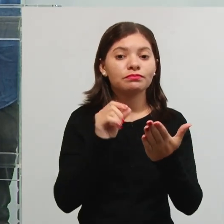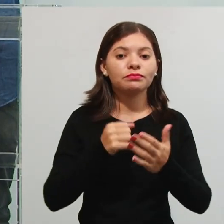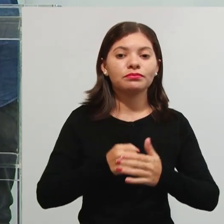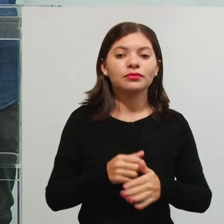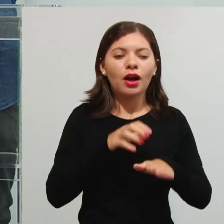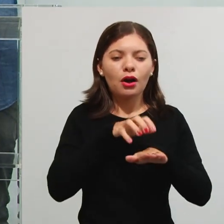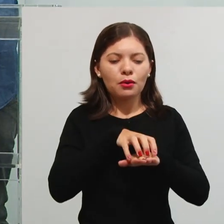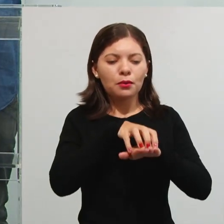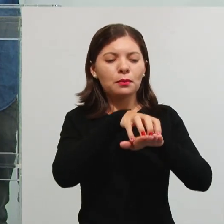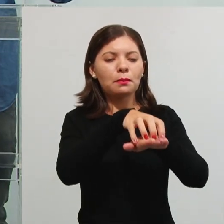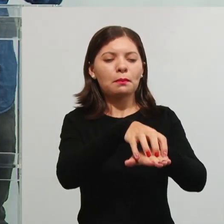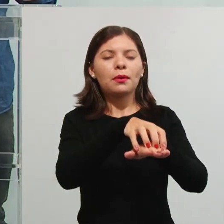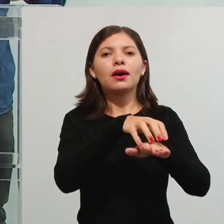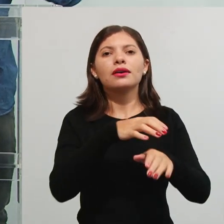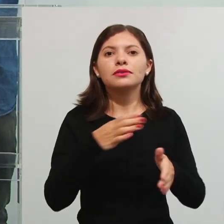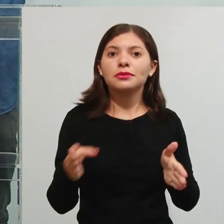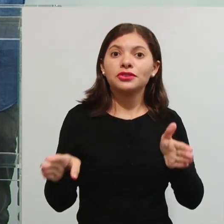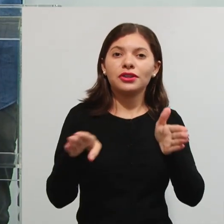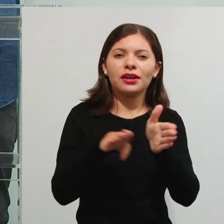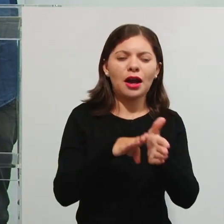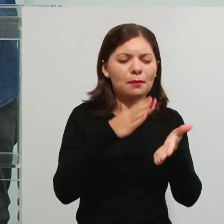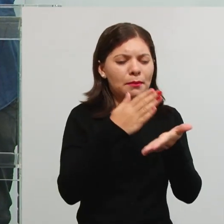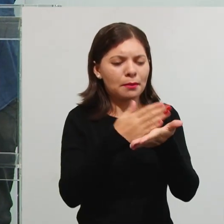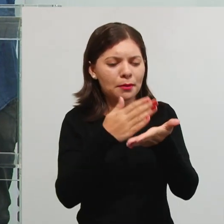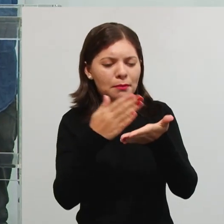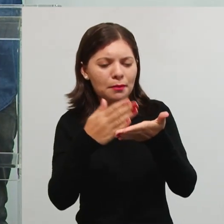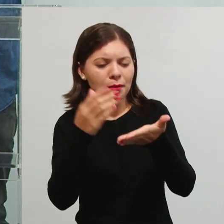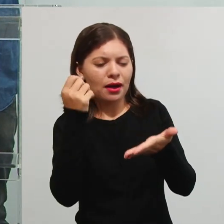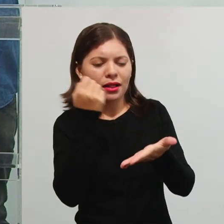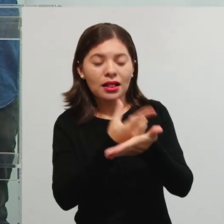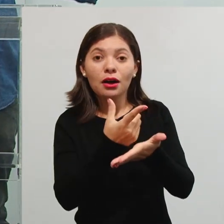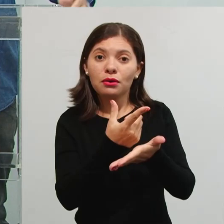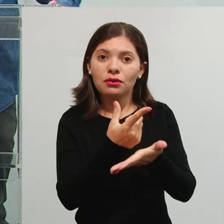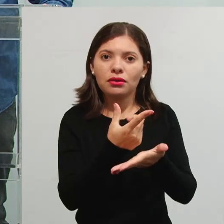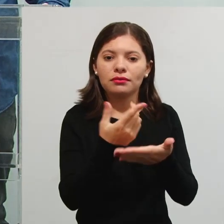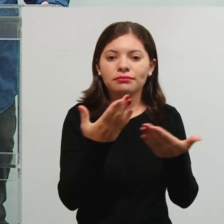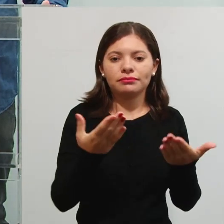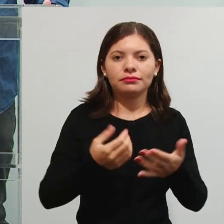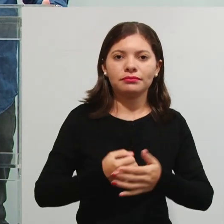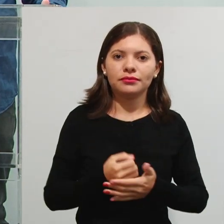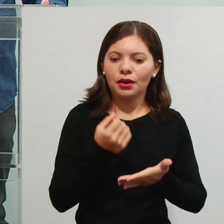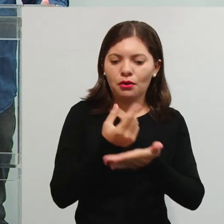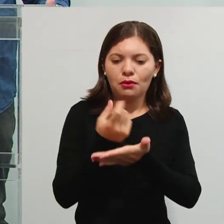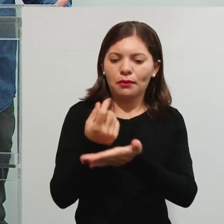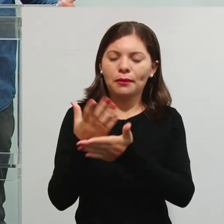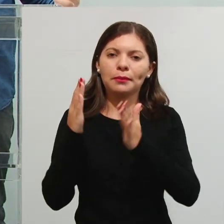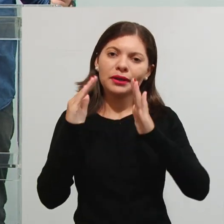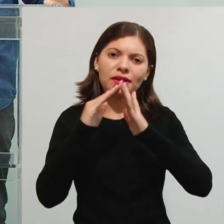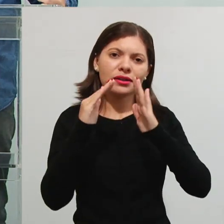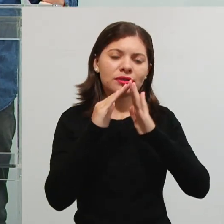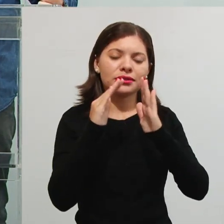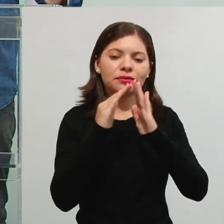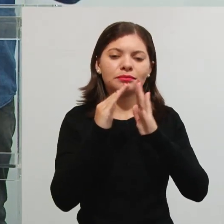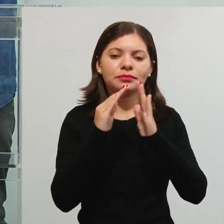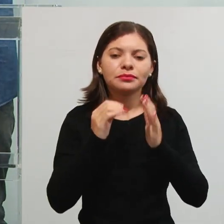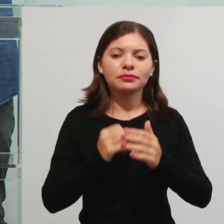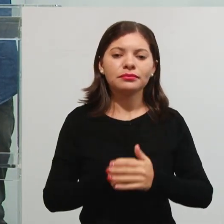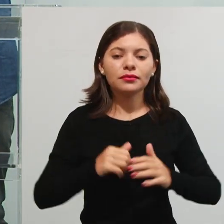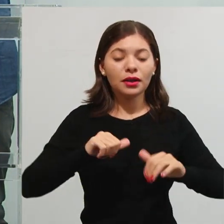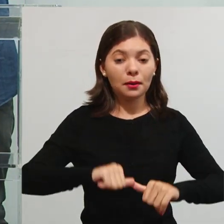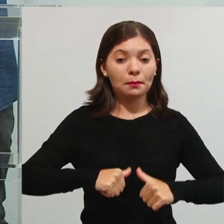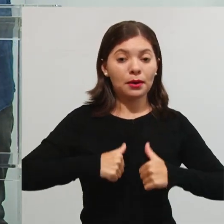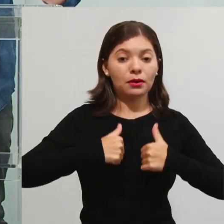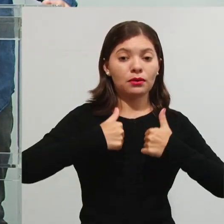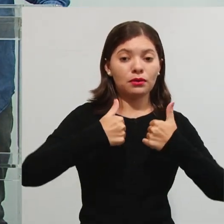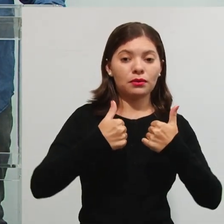frete, o prazo de entrega, se parcela, se à vista tem um desconto, e você vai comprar aquele que vai te oferecer o melhor benefício, mas também